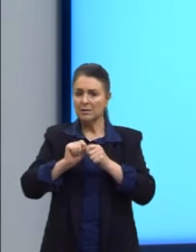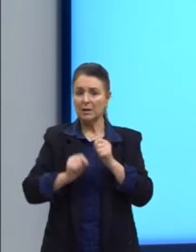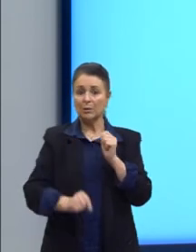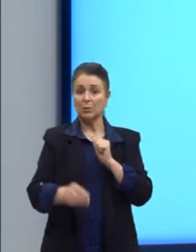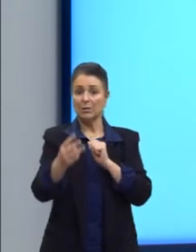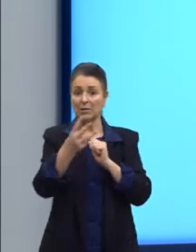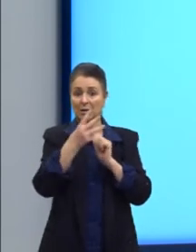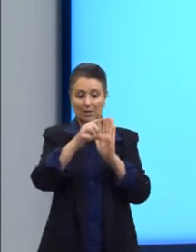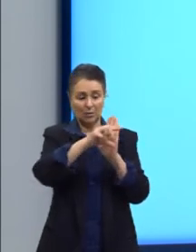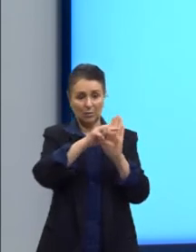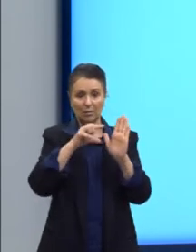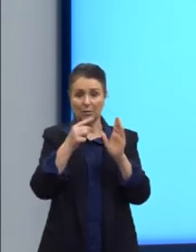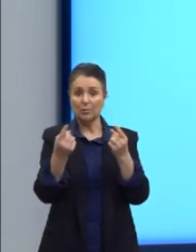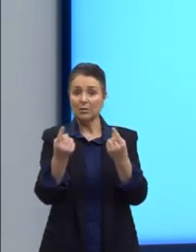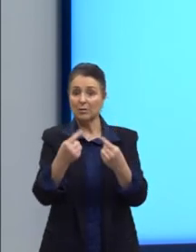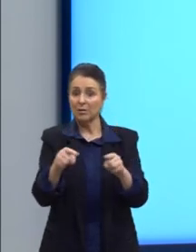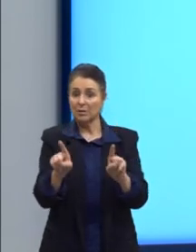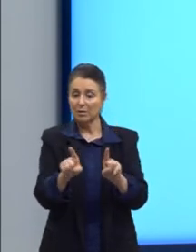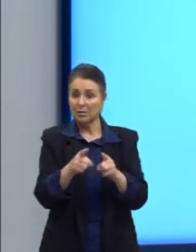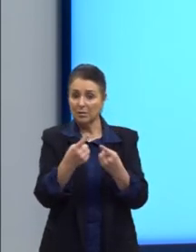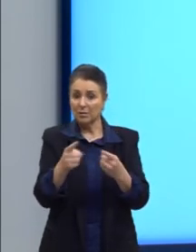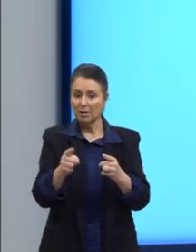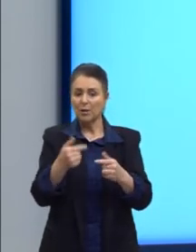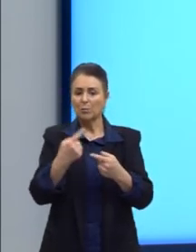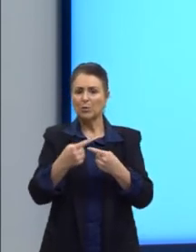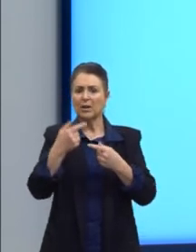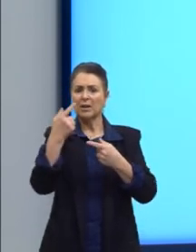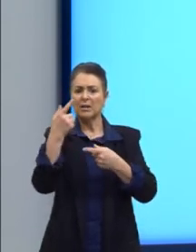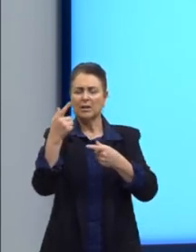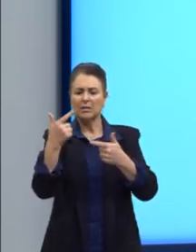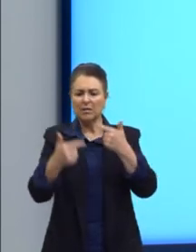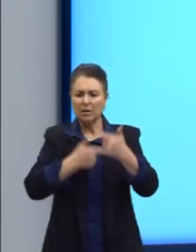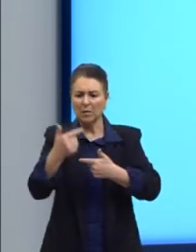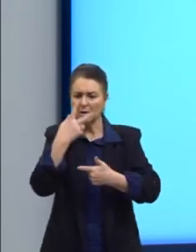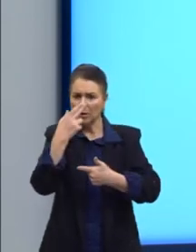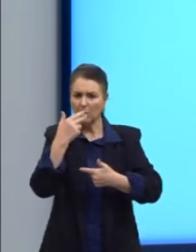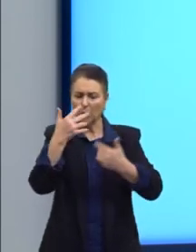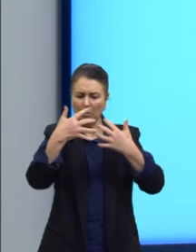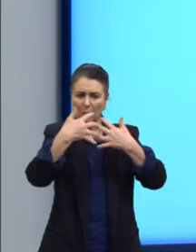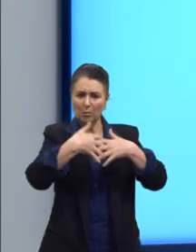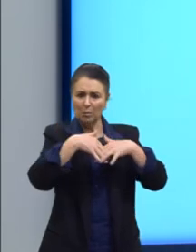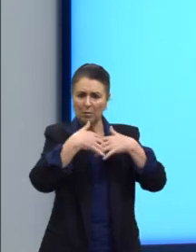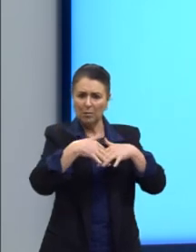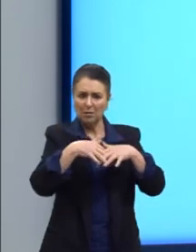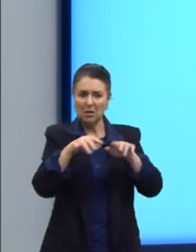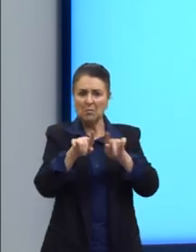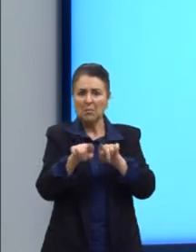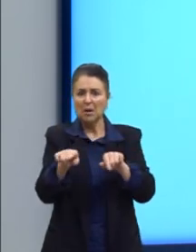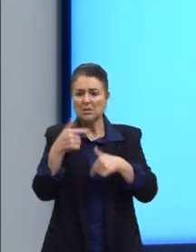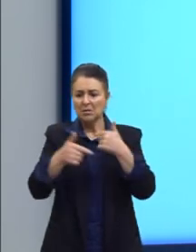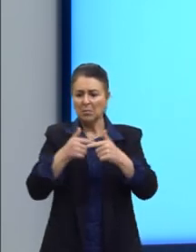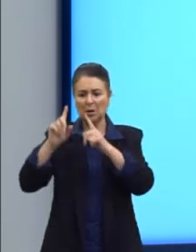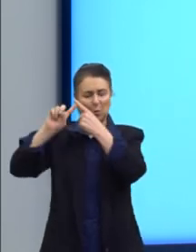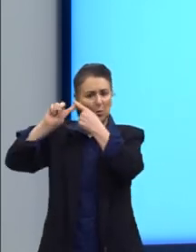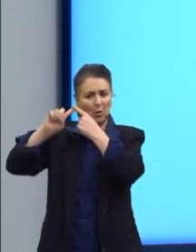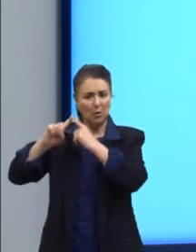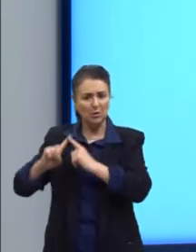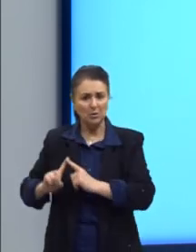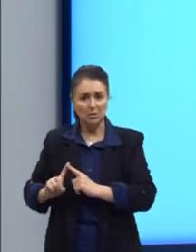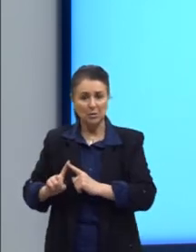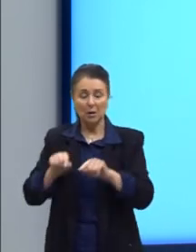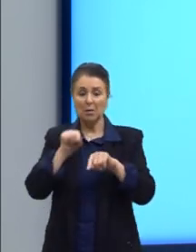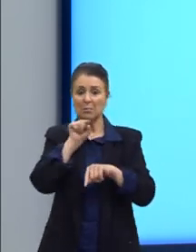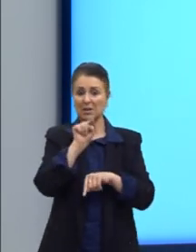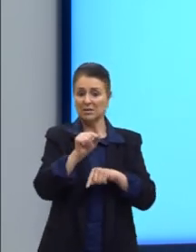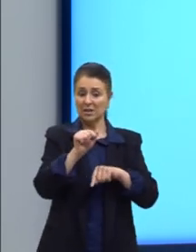bloco da canção quando a gente diz que ele trabalha como máquina o que o que ele faz é lógico no entanto esse